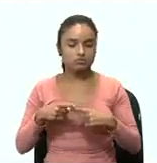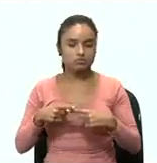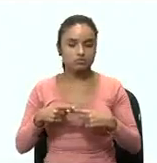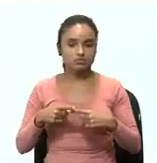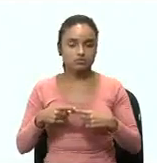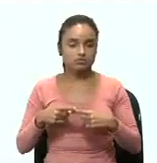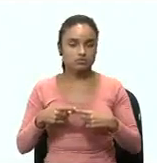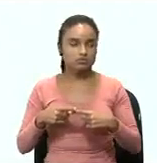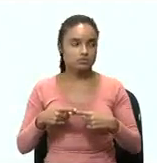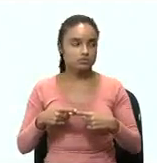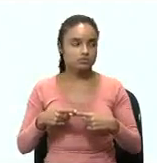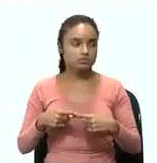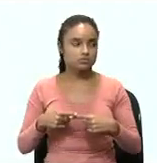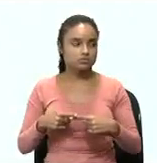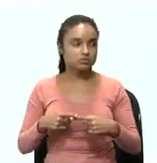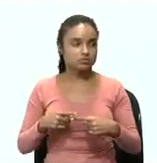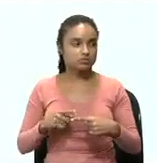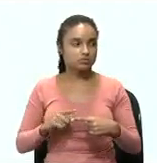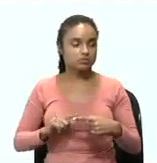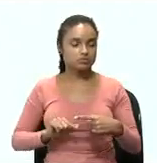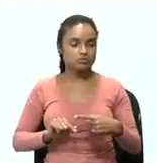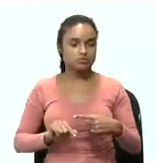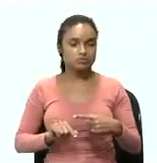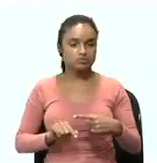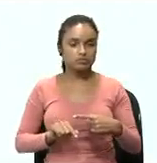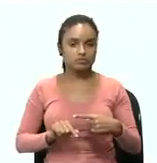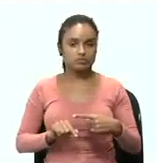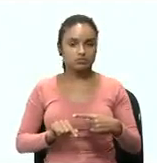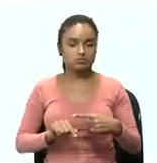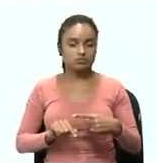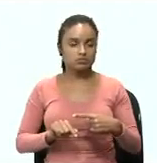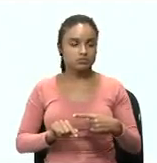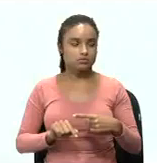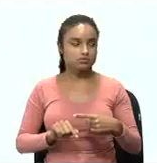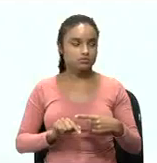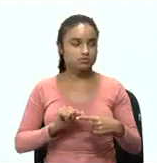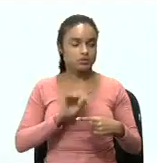4 mais 3, eu vou ter 7/4,